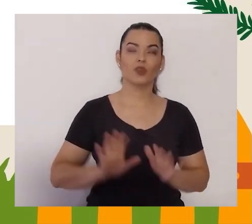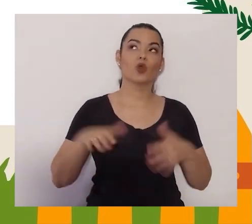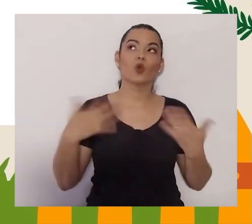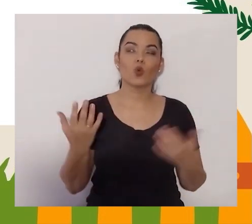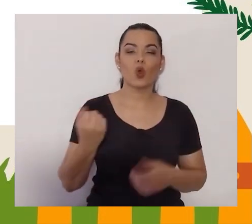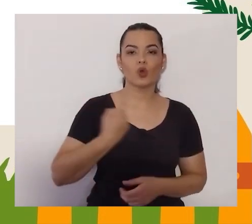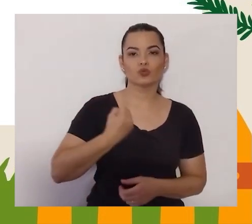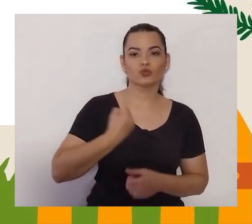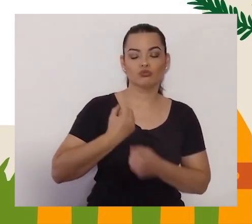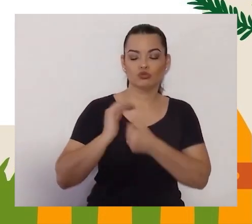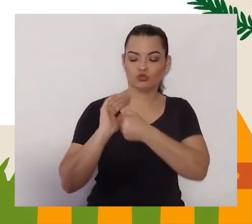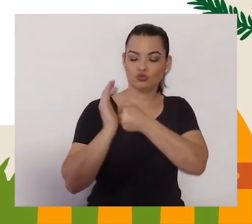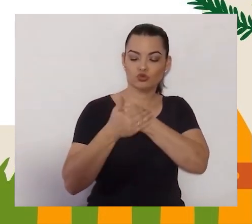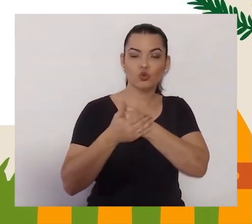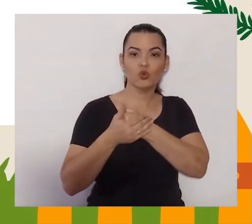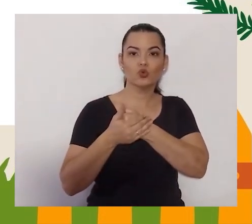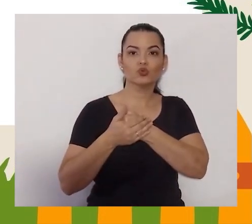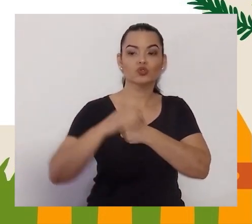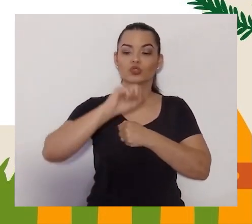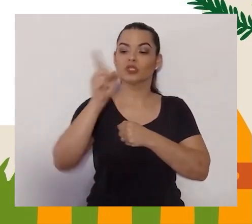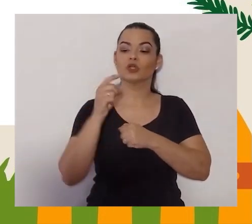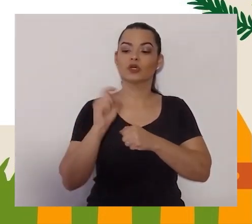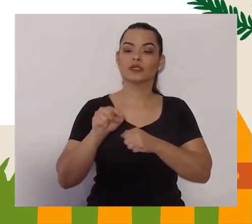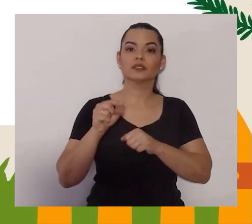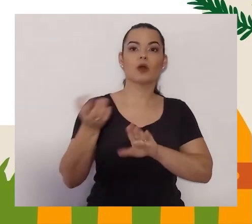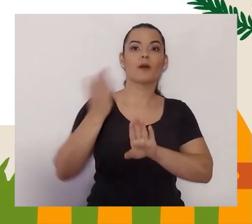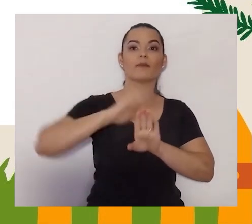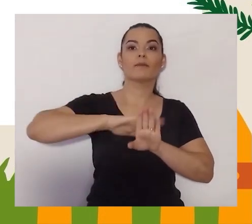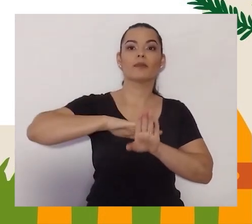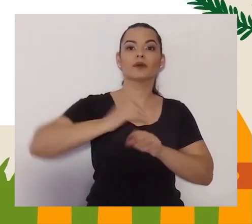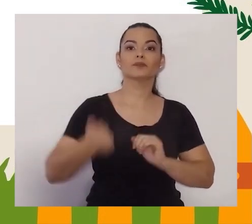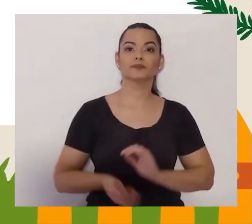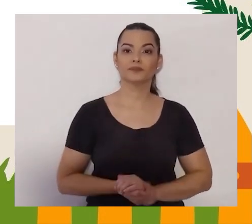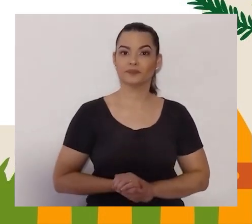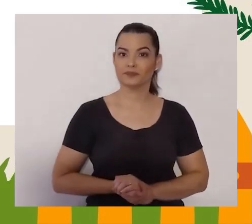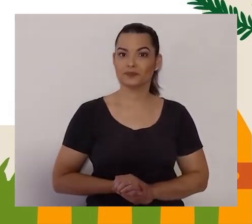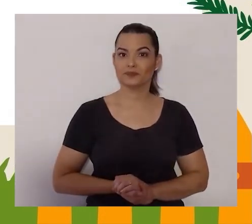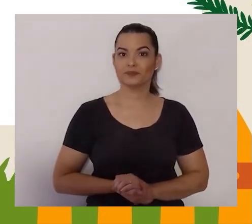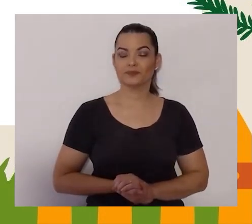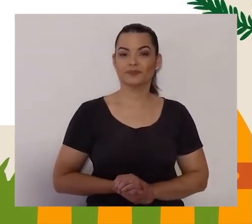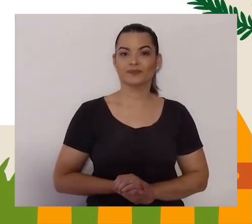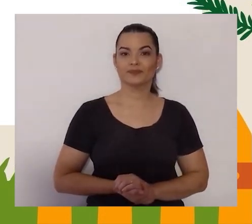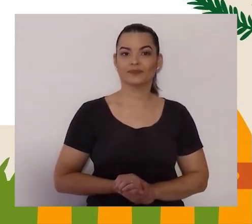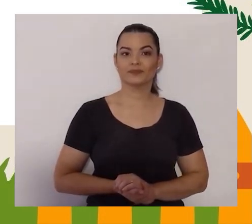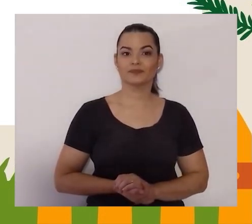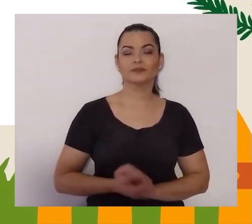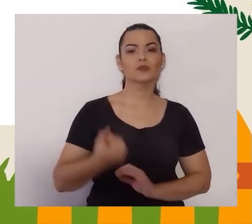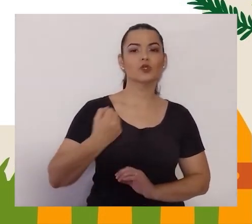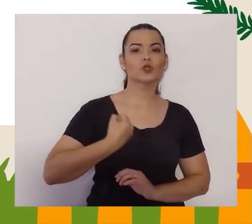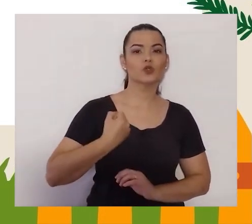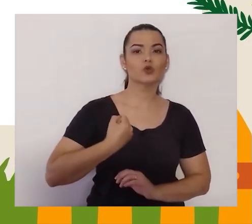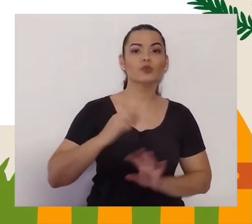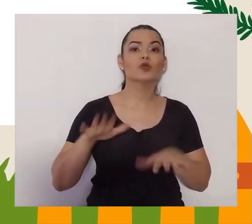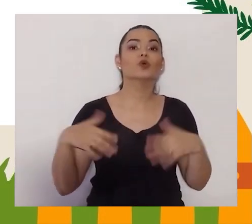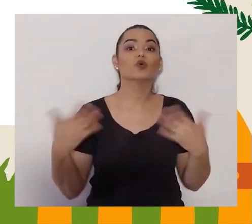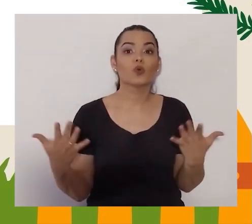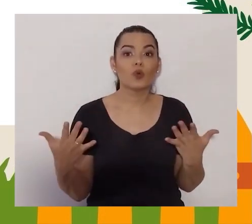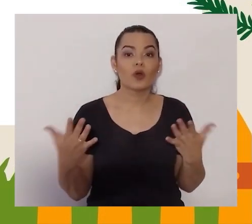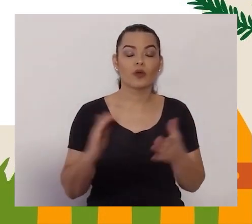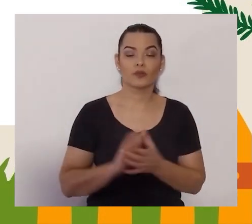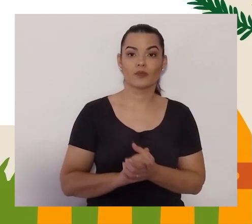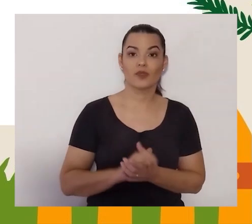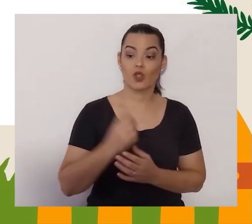que está escondido atrás do ponto de interrogação. Qual é o número